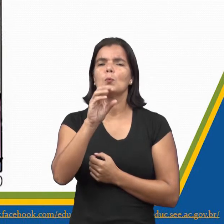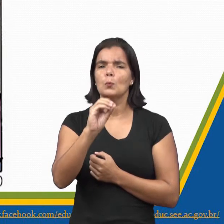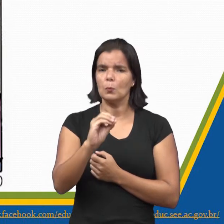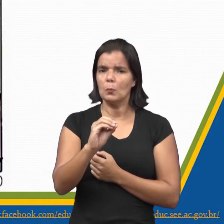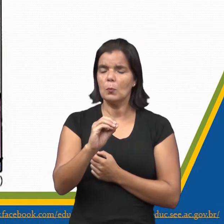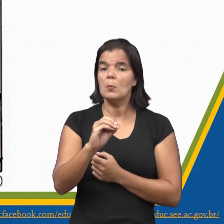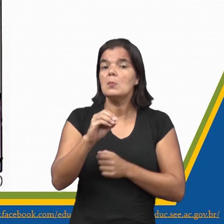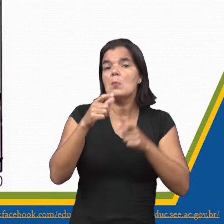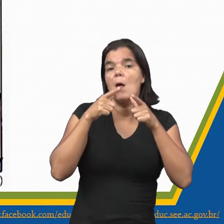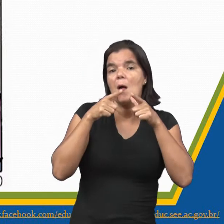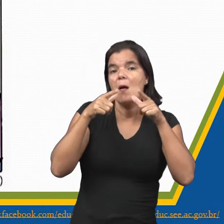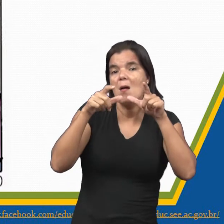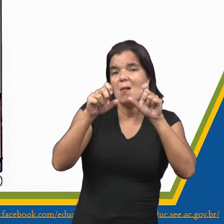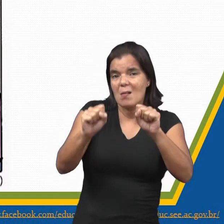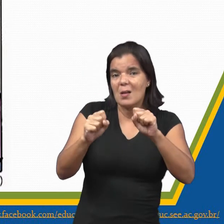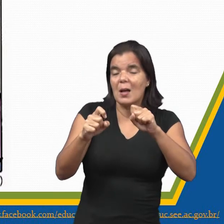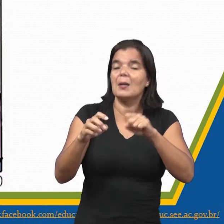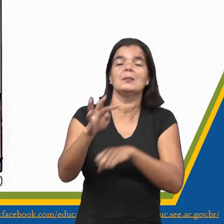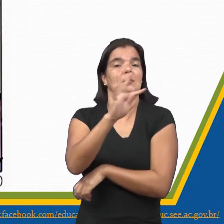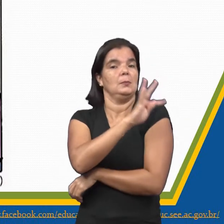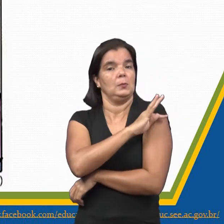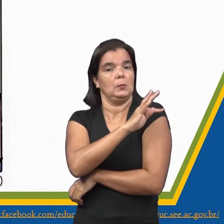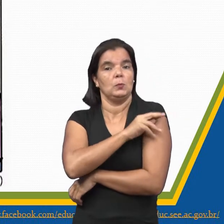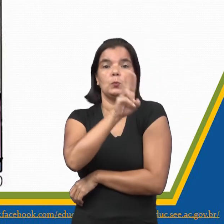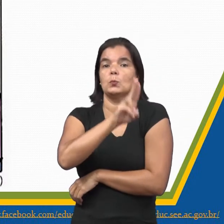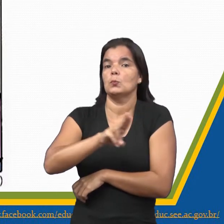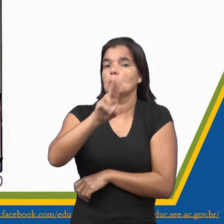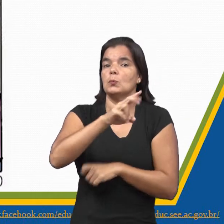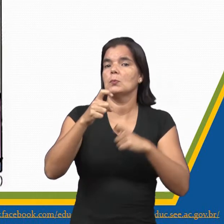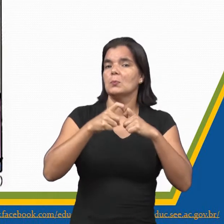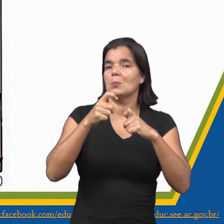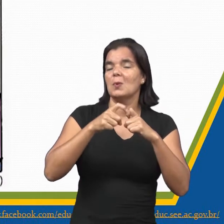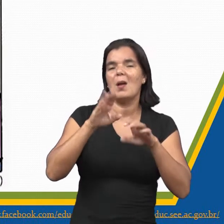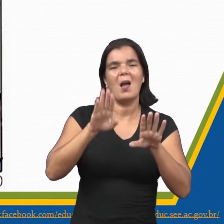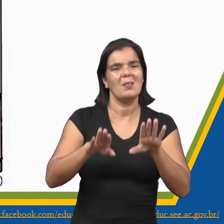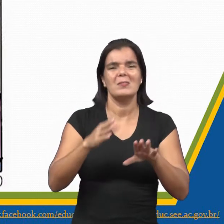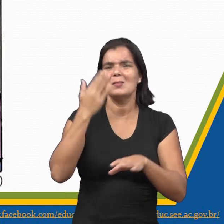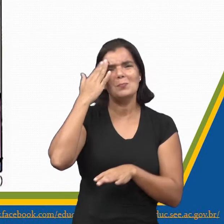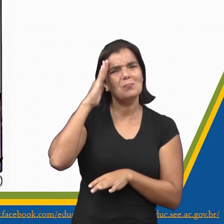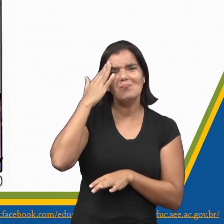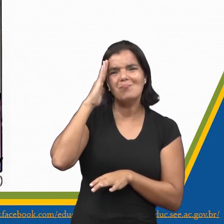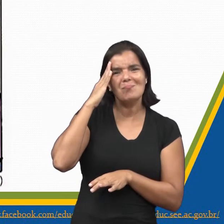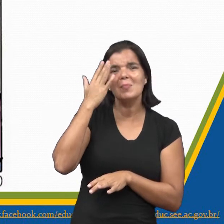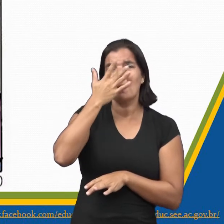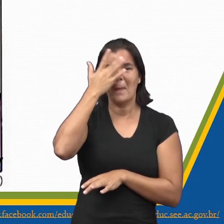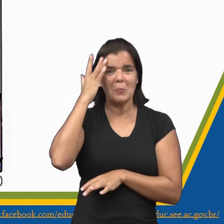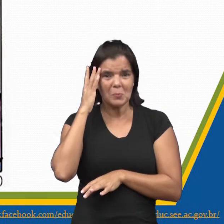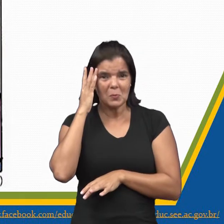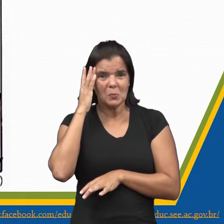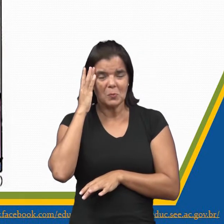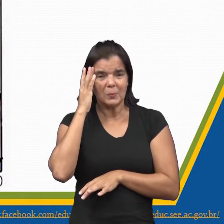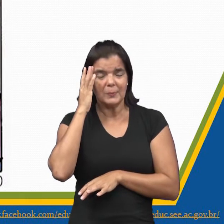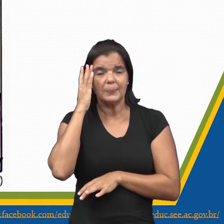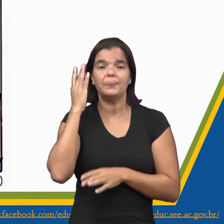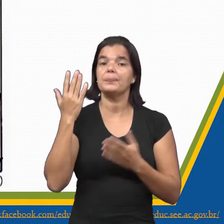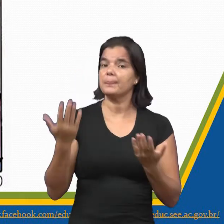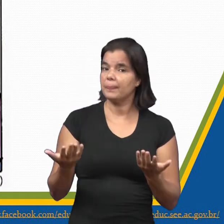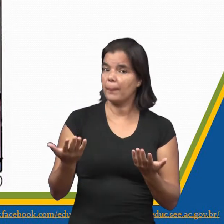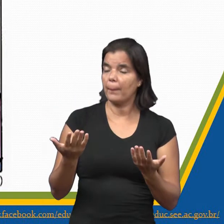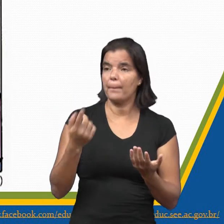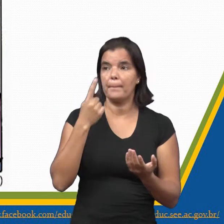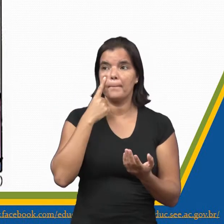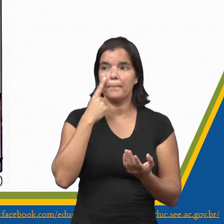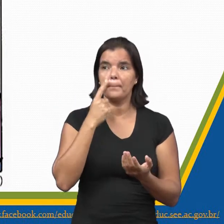A linguagem técnica utilizada pelos médicos nem sempre é entendida pelos seus pacientes. Então, olha